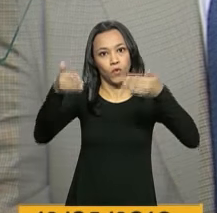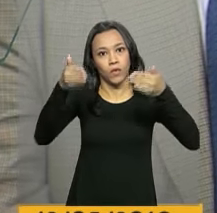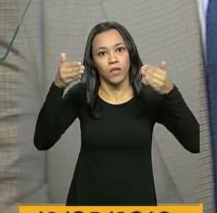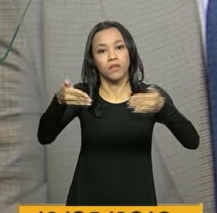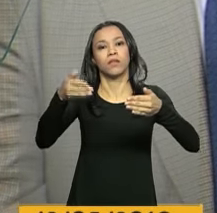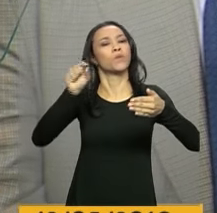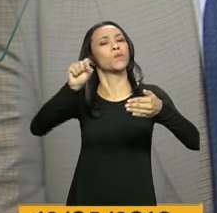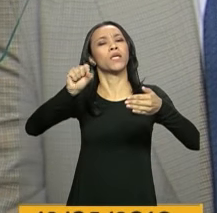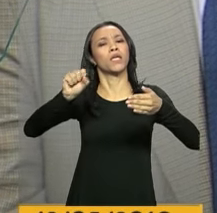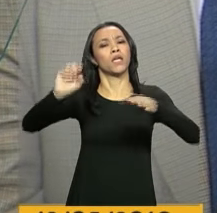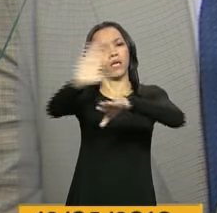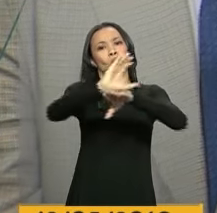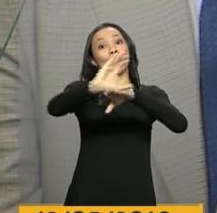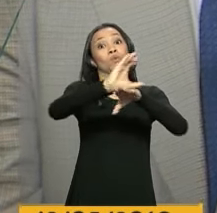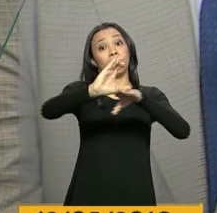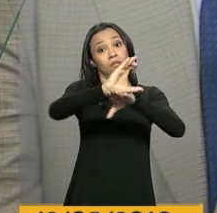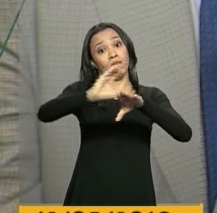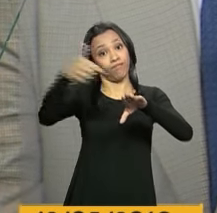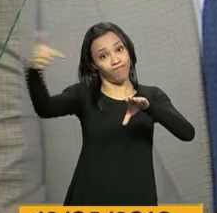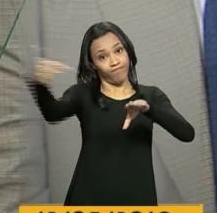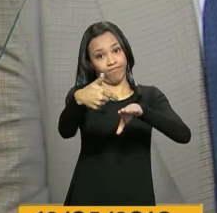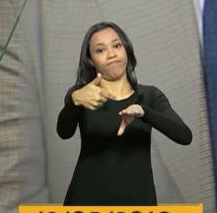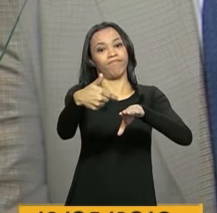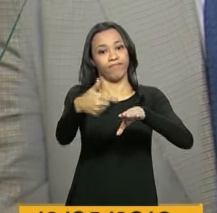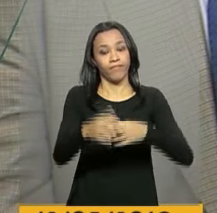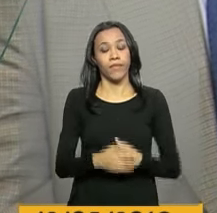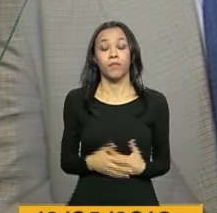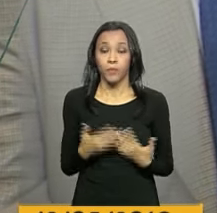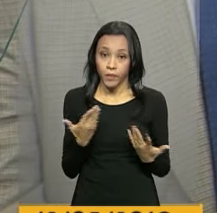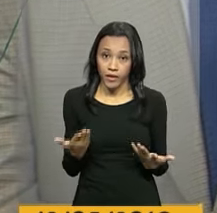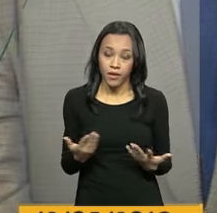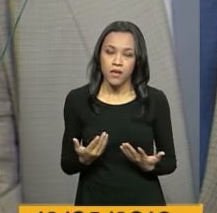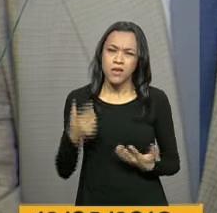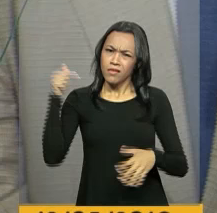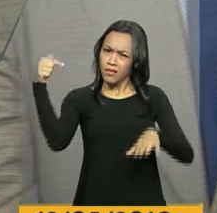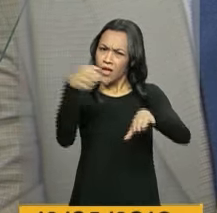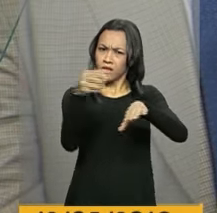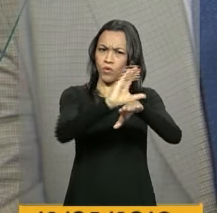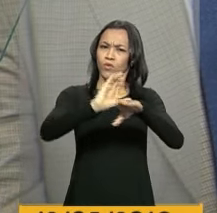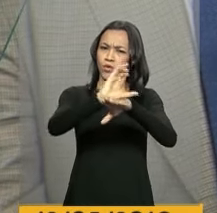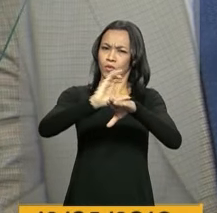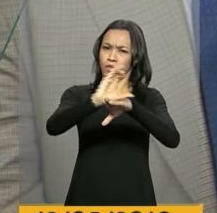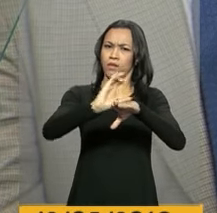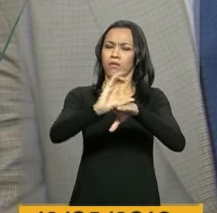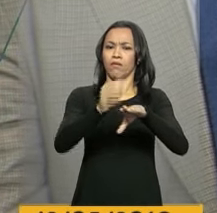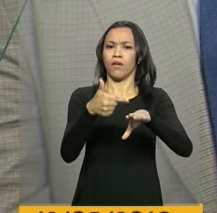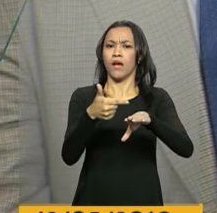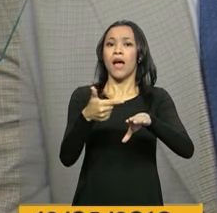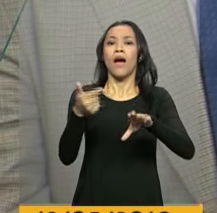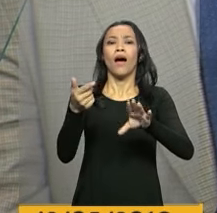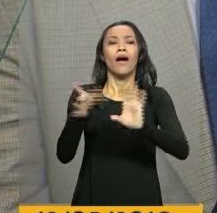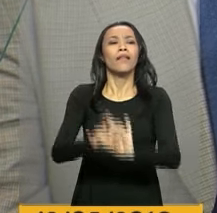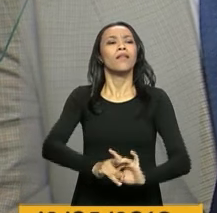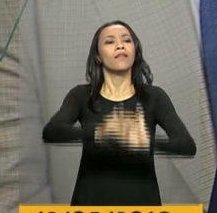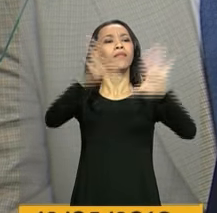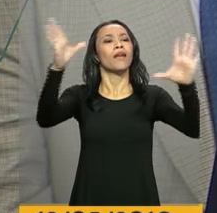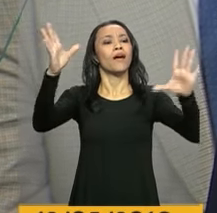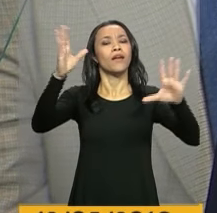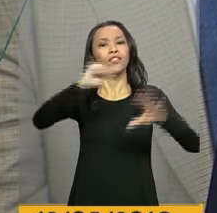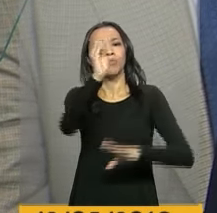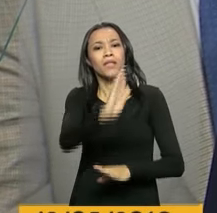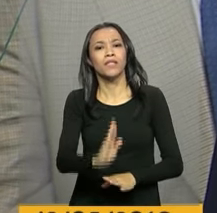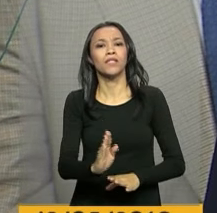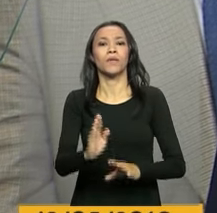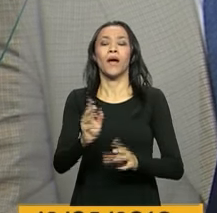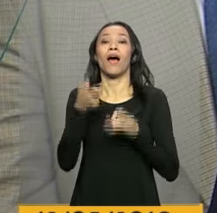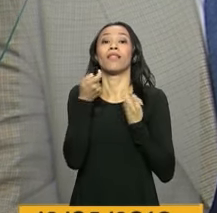invocação do texto constitucional. Pois muito bem, nesta Constituição, a independência nacional, a defesa da